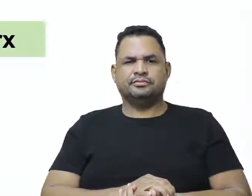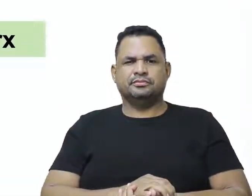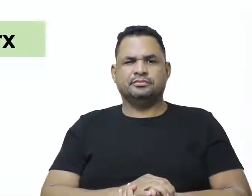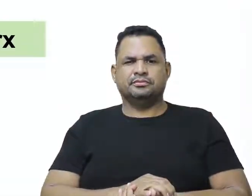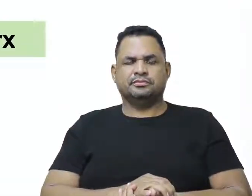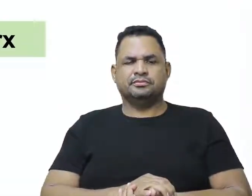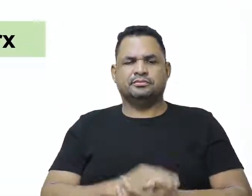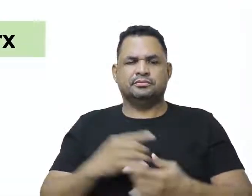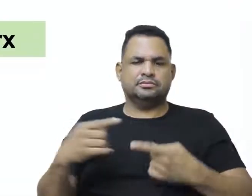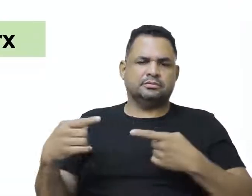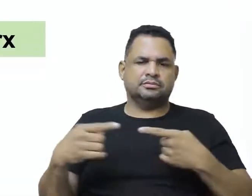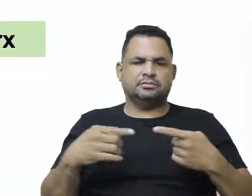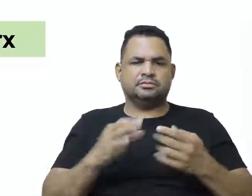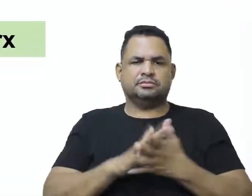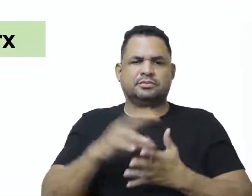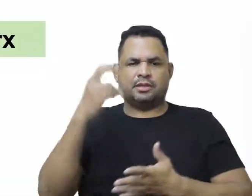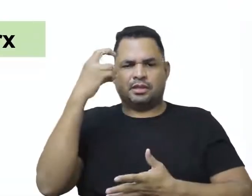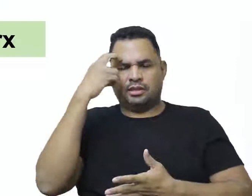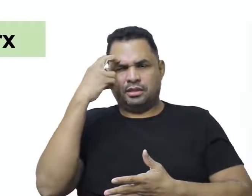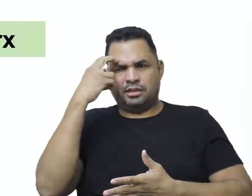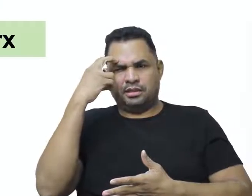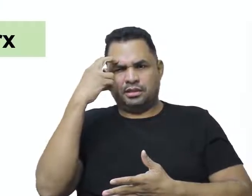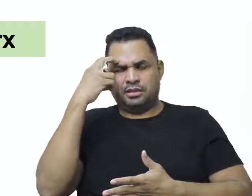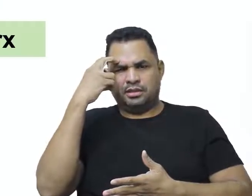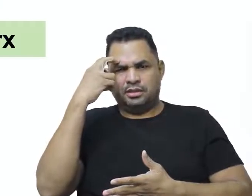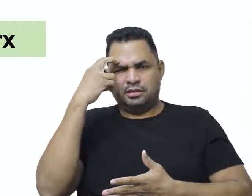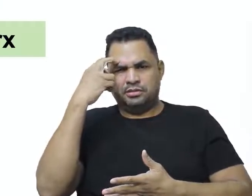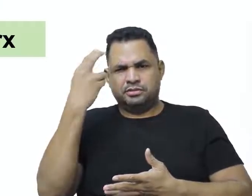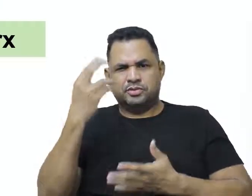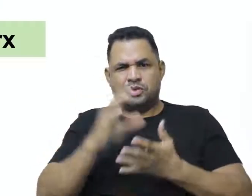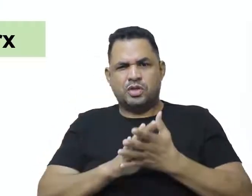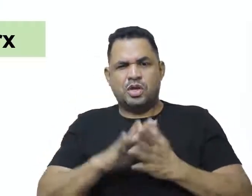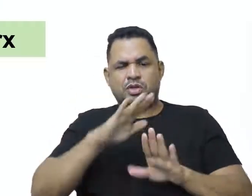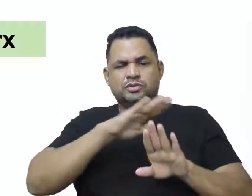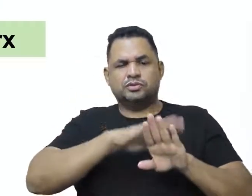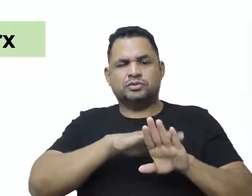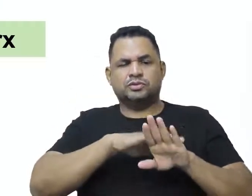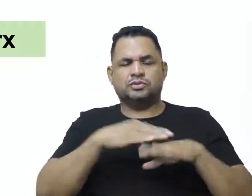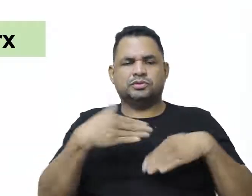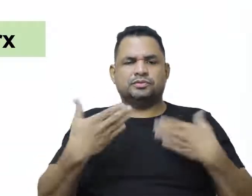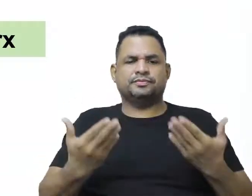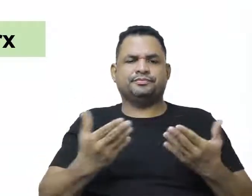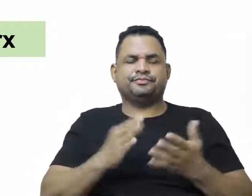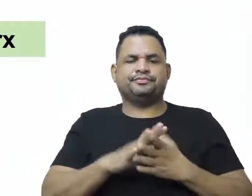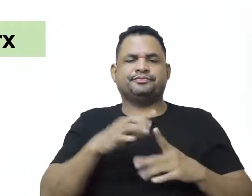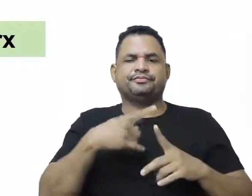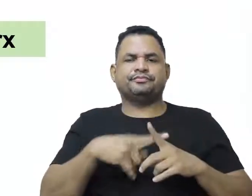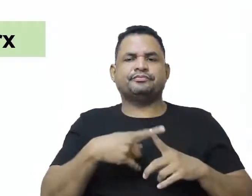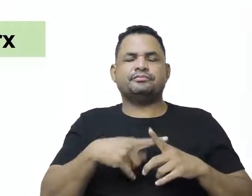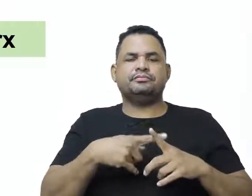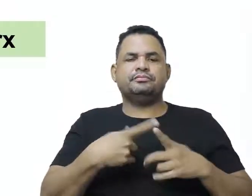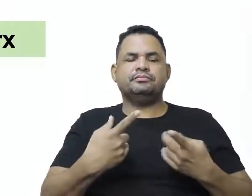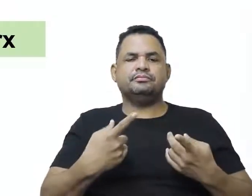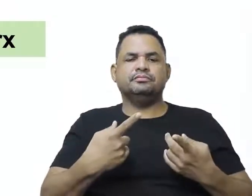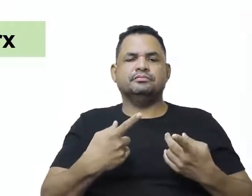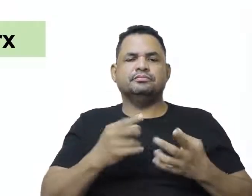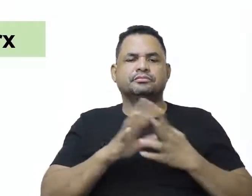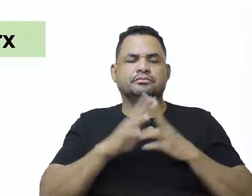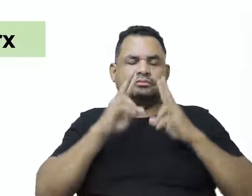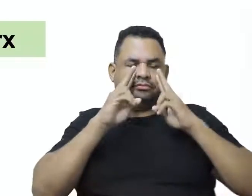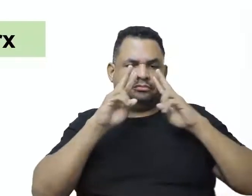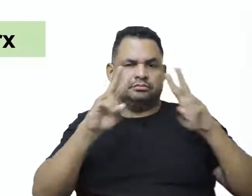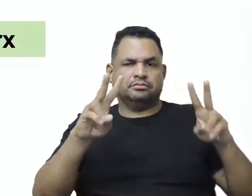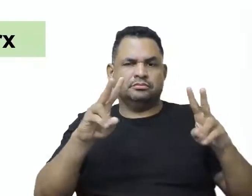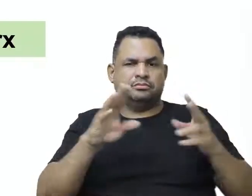e a relação da cultura com a questão ideológica né porque é a